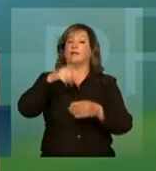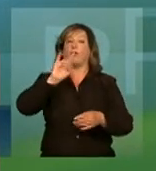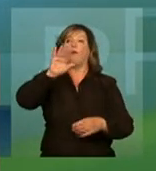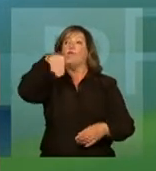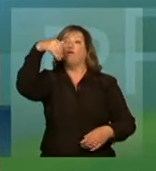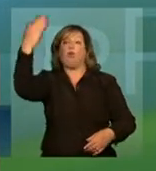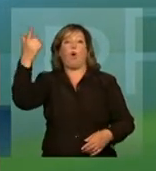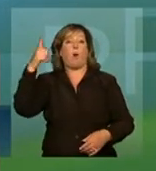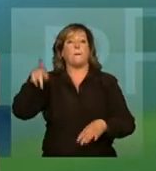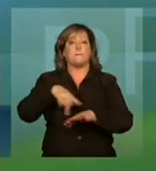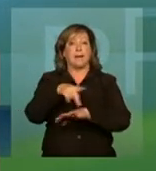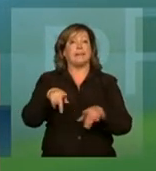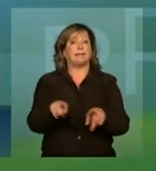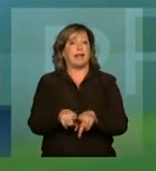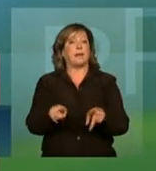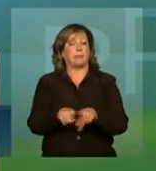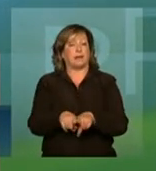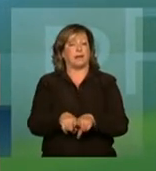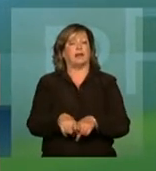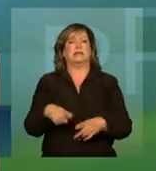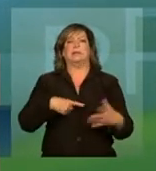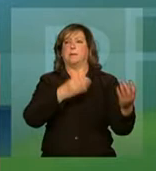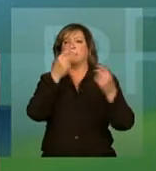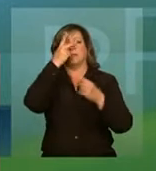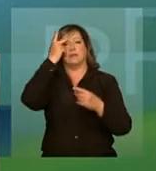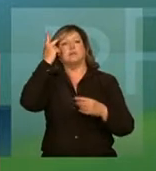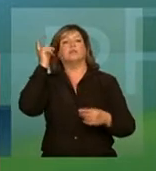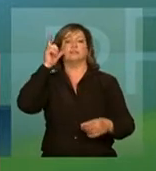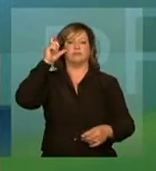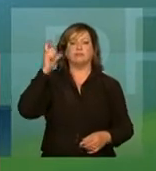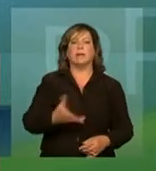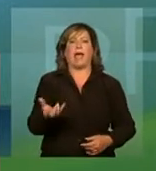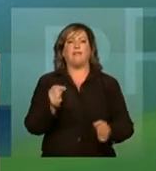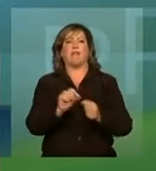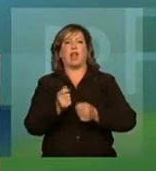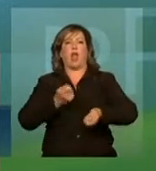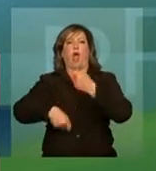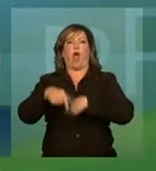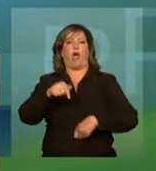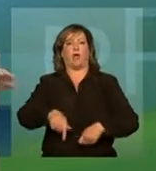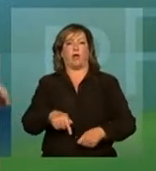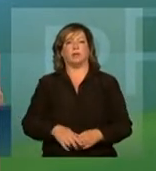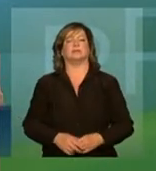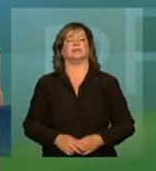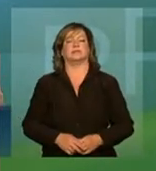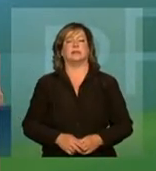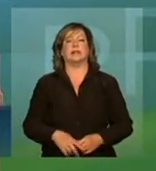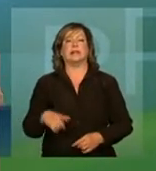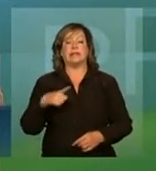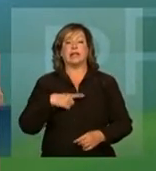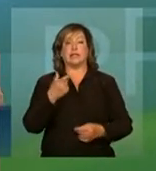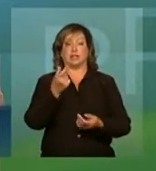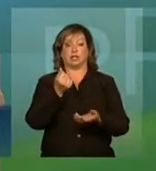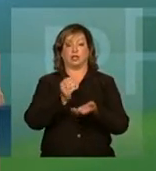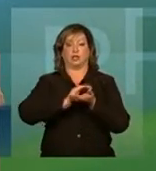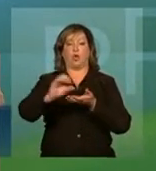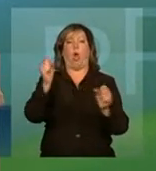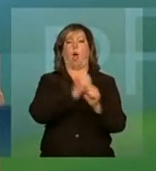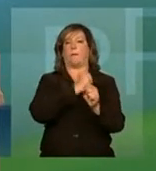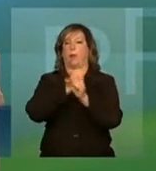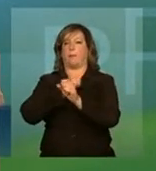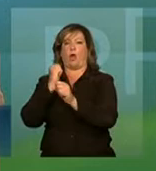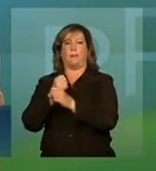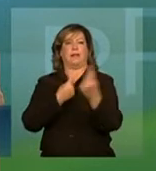fora. Um grande número de investidores se mobilizam para participar do processo. Além dos investimentos em infraestrutura,